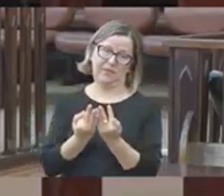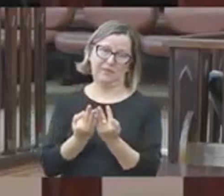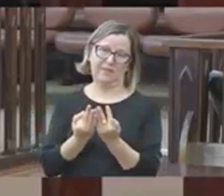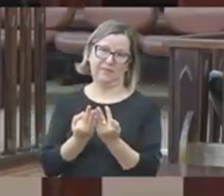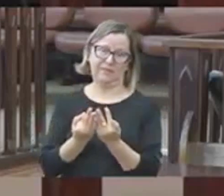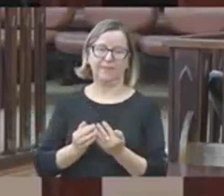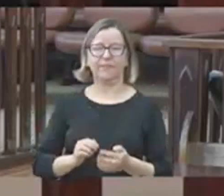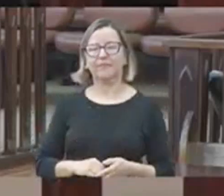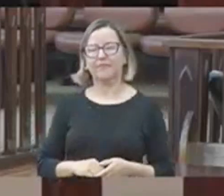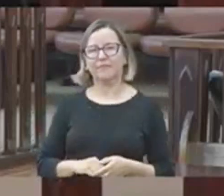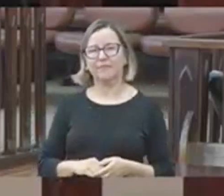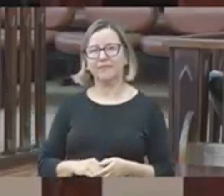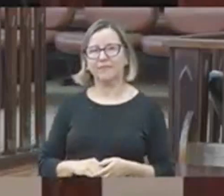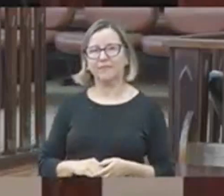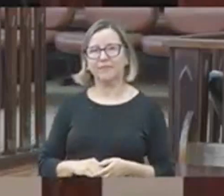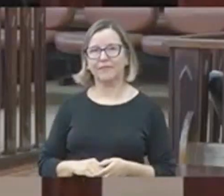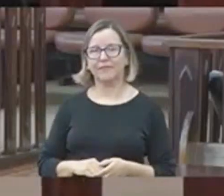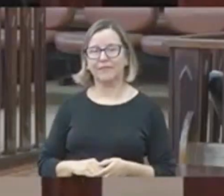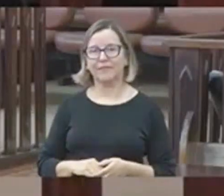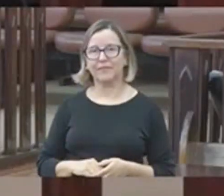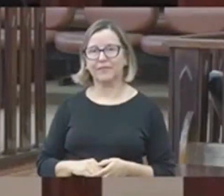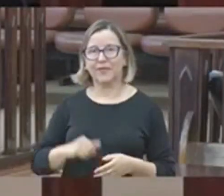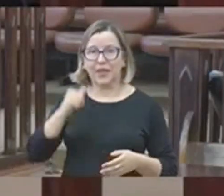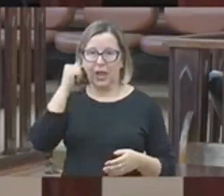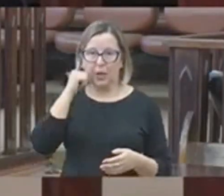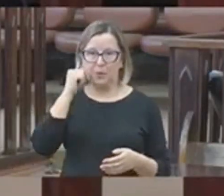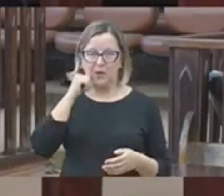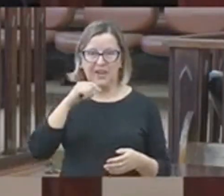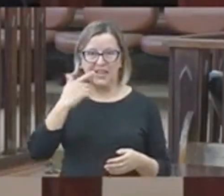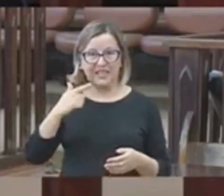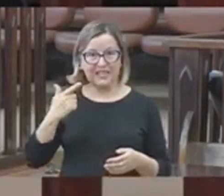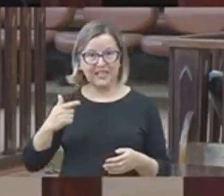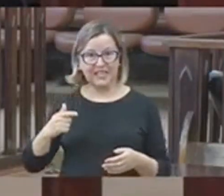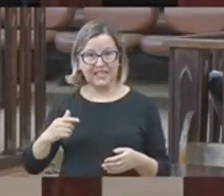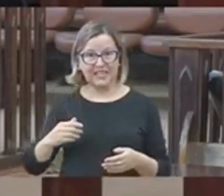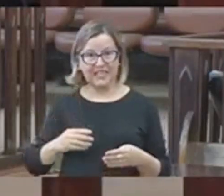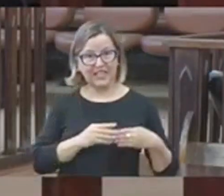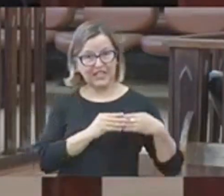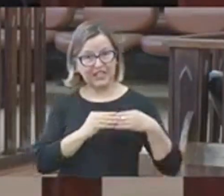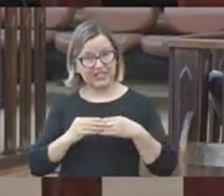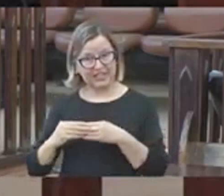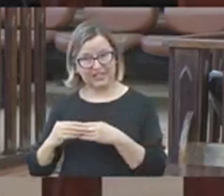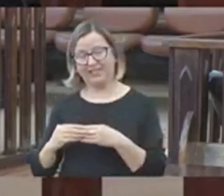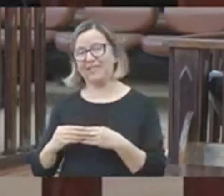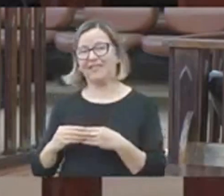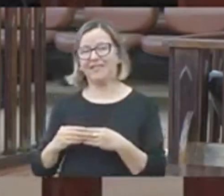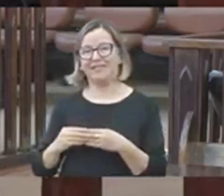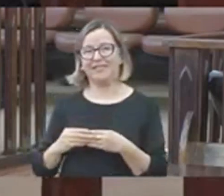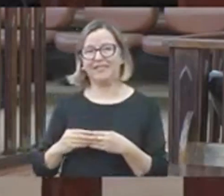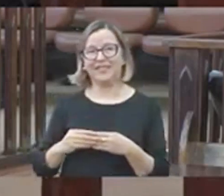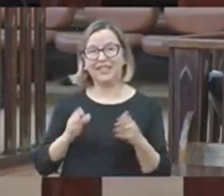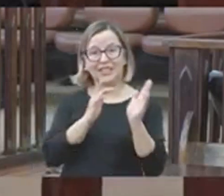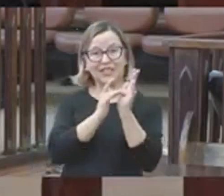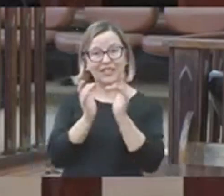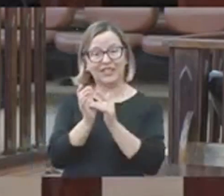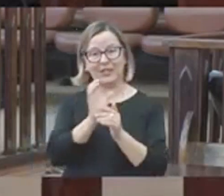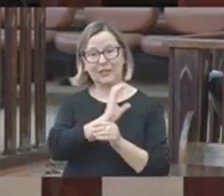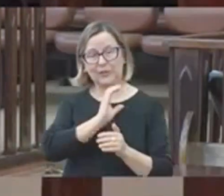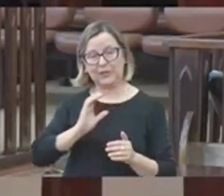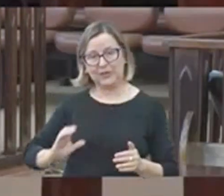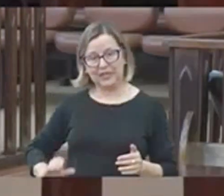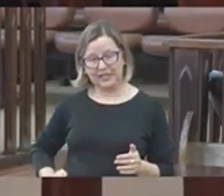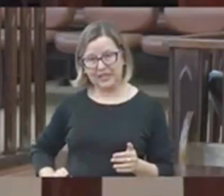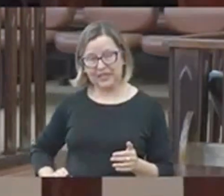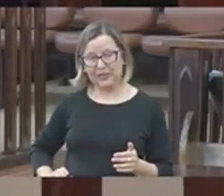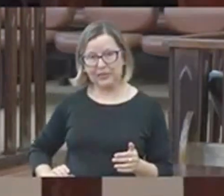A mulher sem a direção de Jesus Cristo como o Senhor de sua vida e de seu marido como rei,